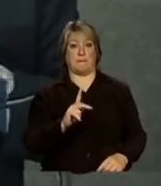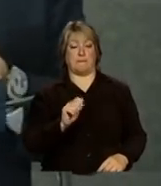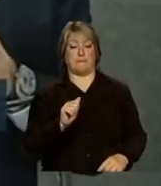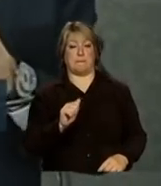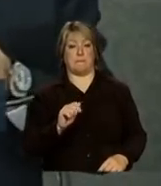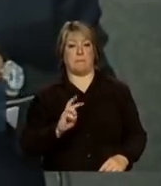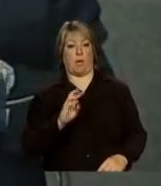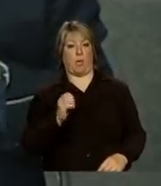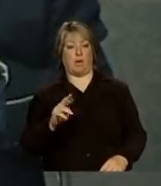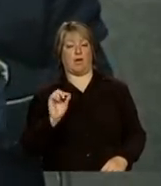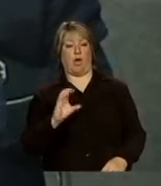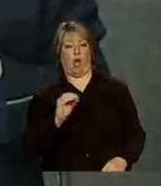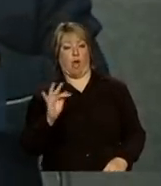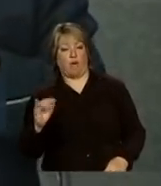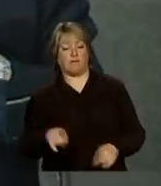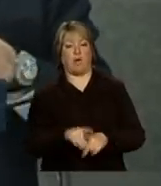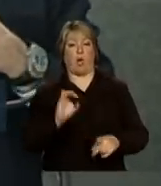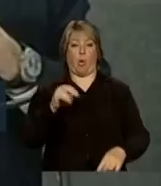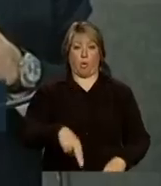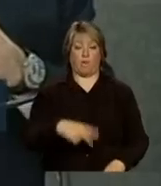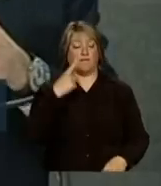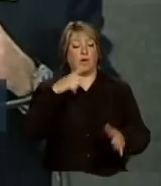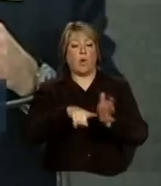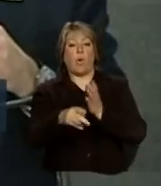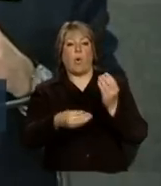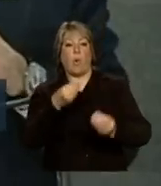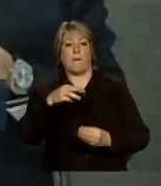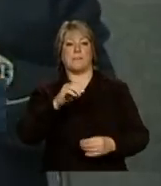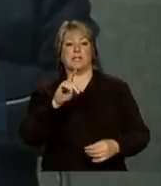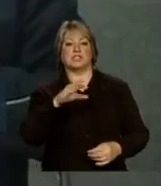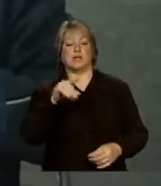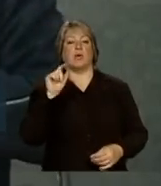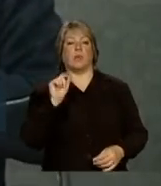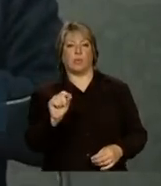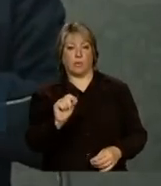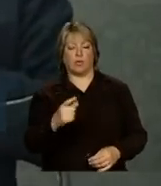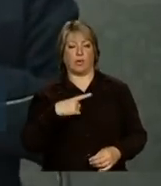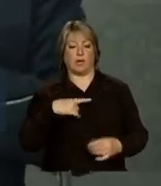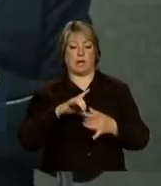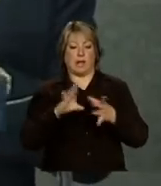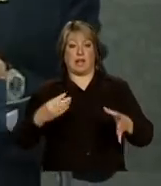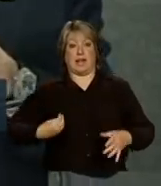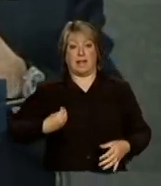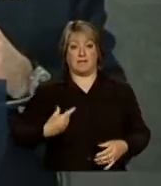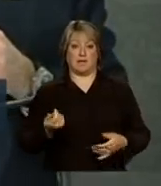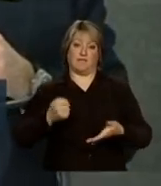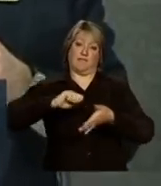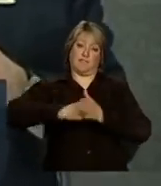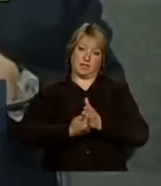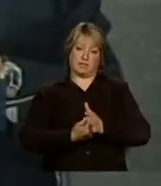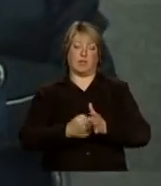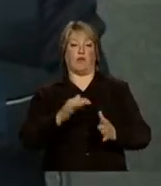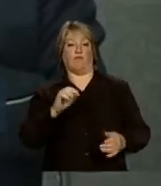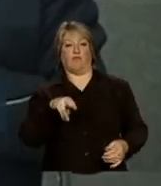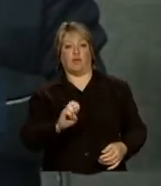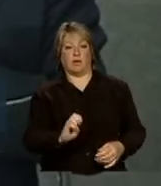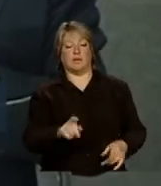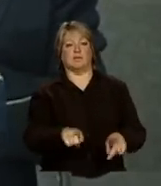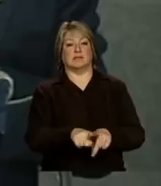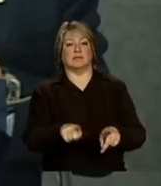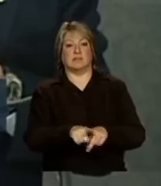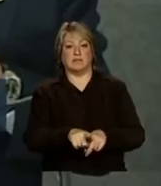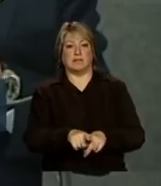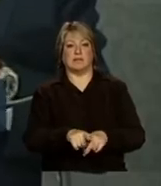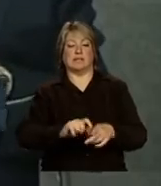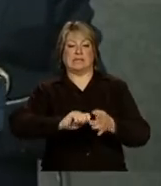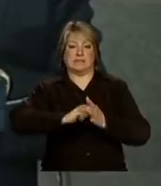que é um padrão internacional de medição de tempo do desligar o forno e ligar o forno que tem que descarregar o aço e recarregar